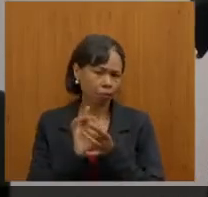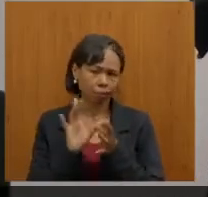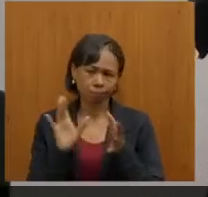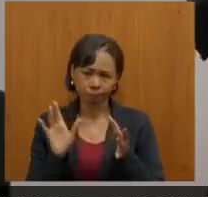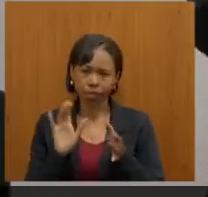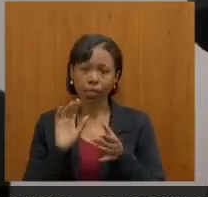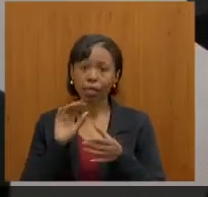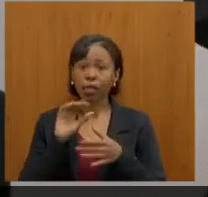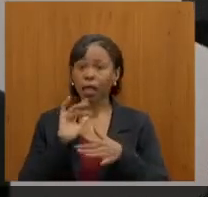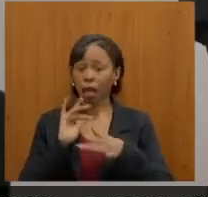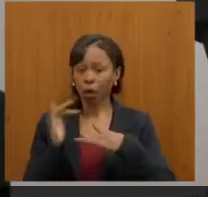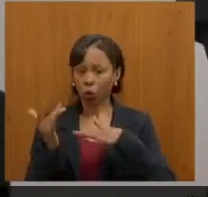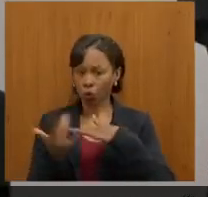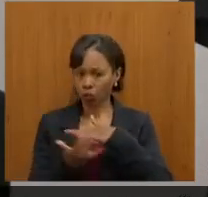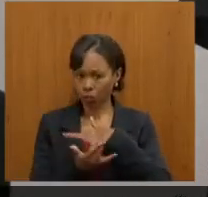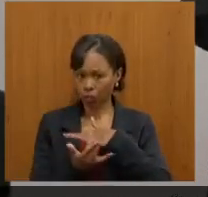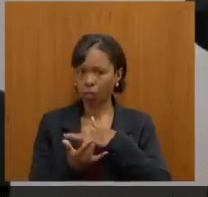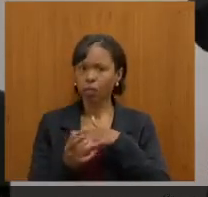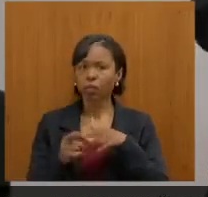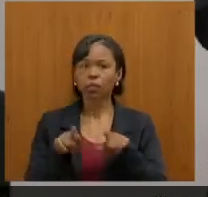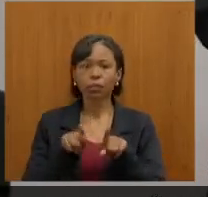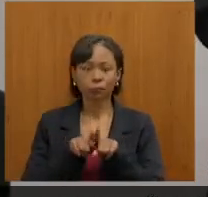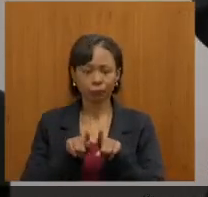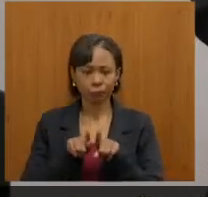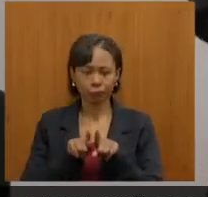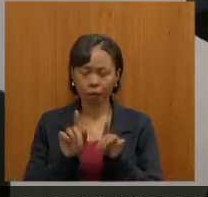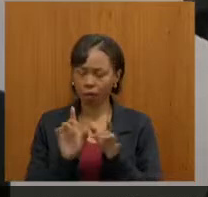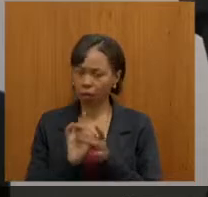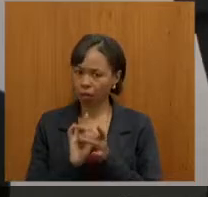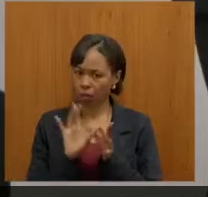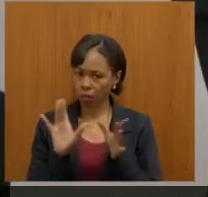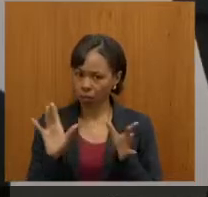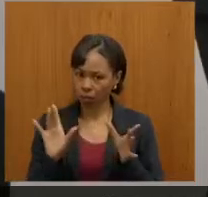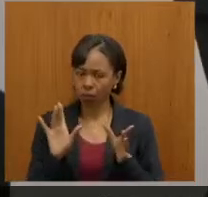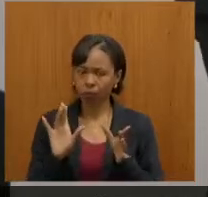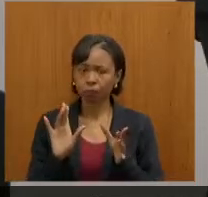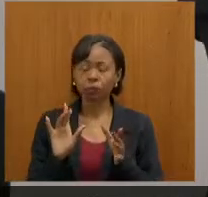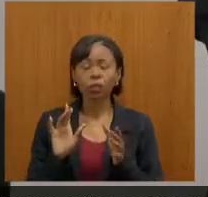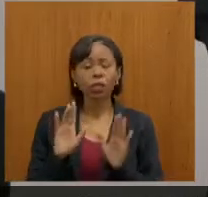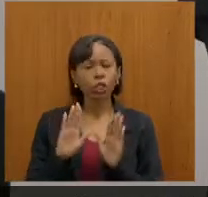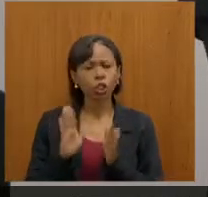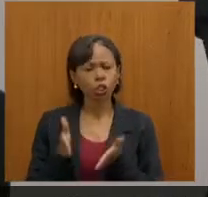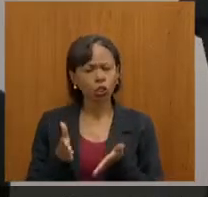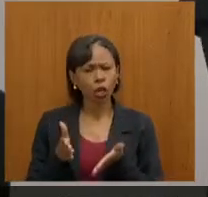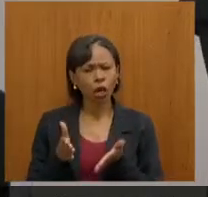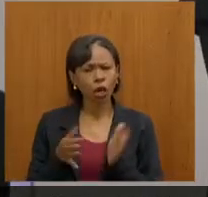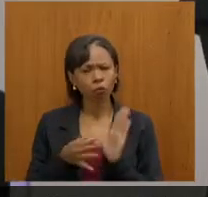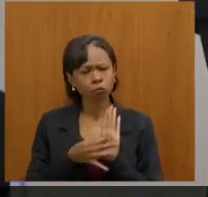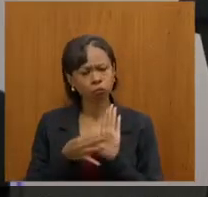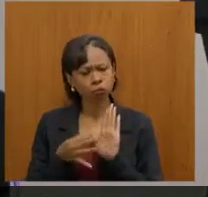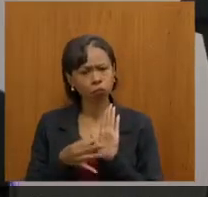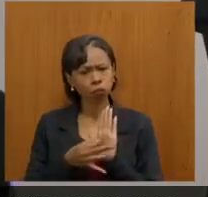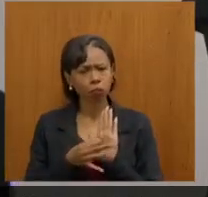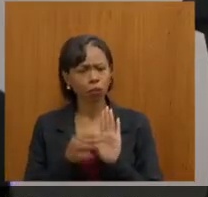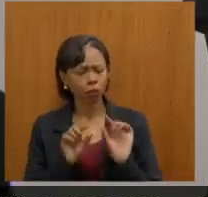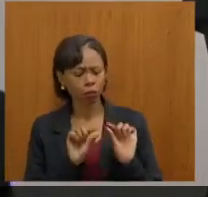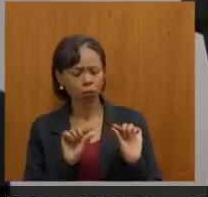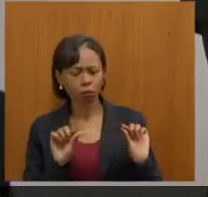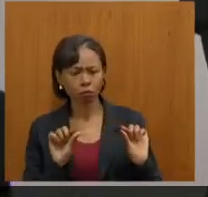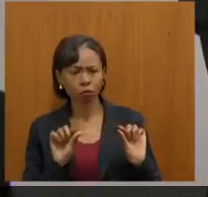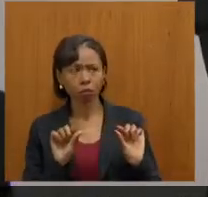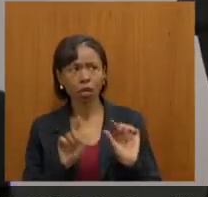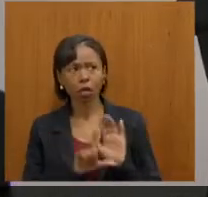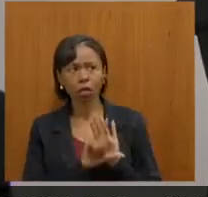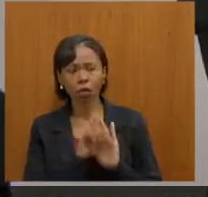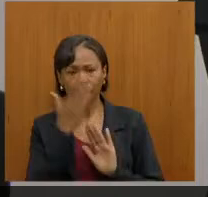redes sociais no nosso mandato à disposição e recebemos aqui alguns comentários Lei Maria da Penha exemplo de